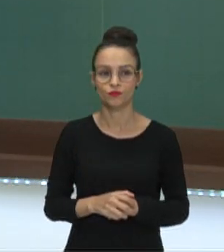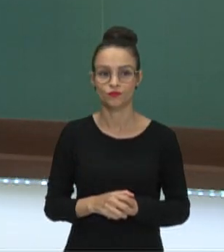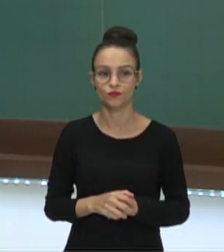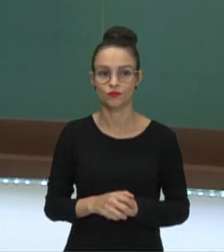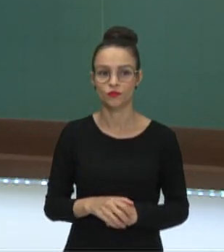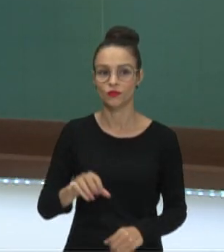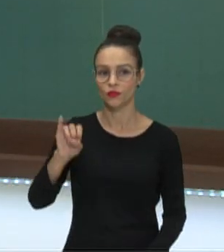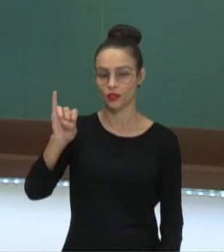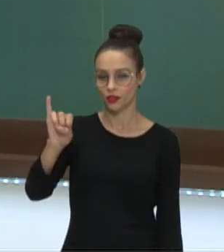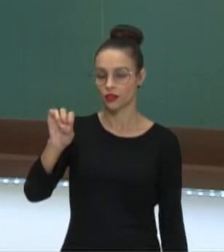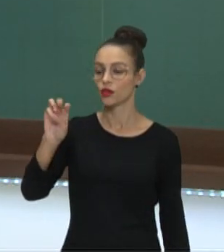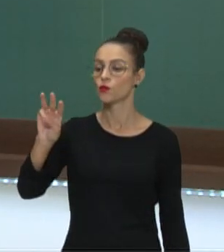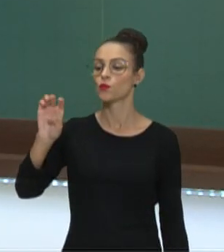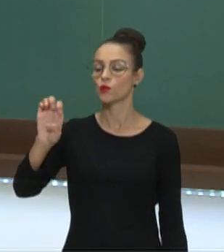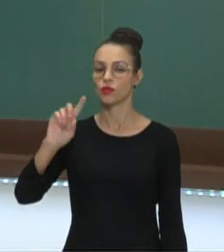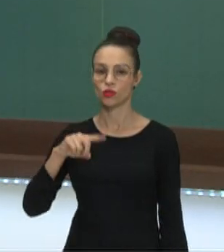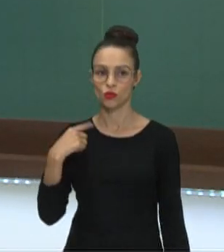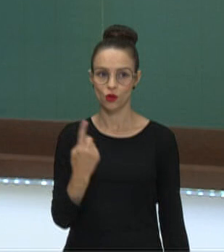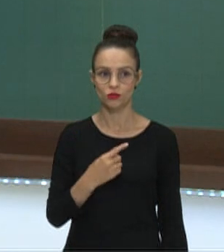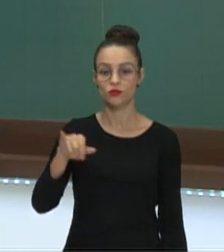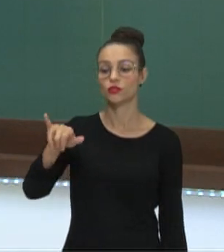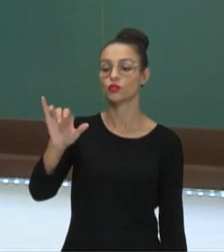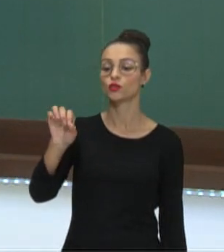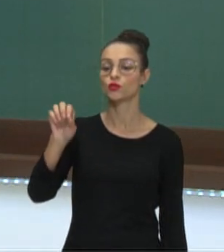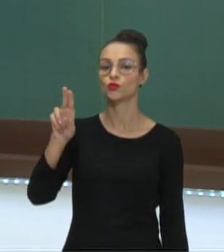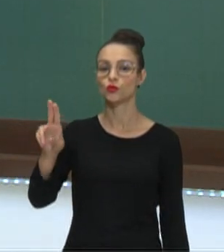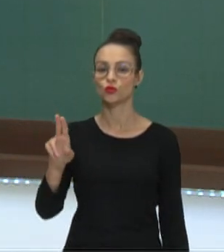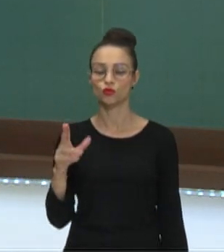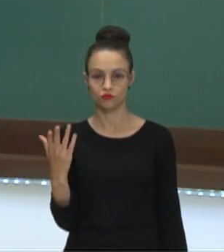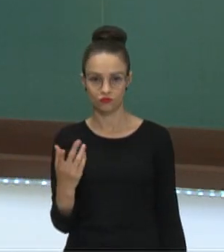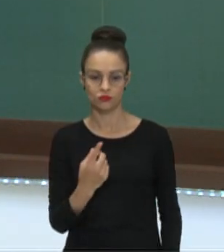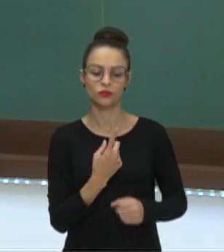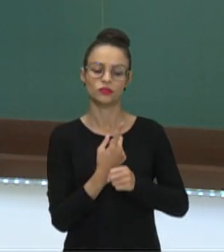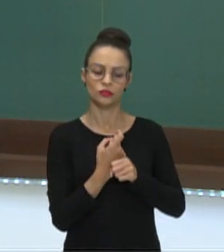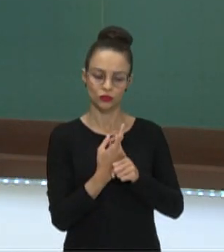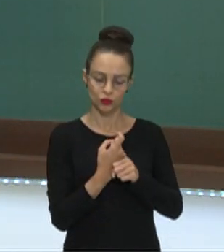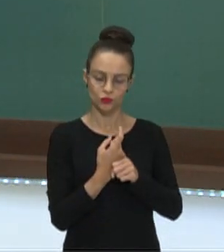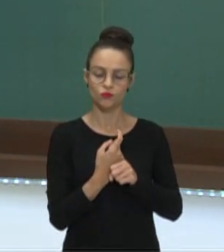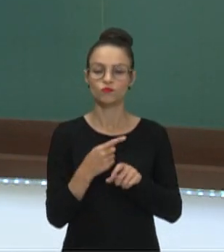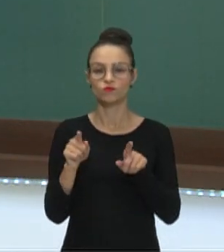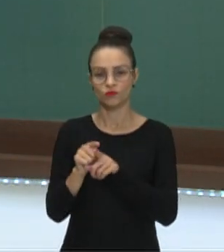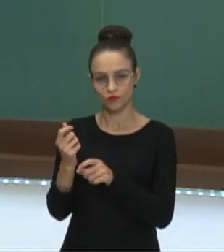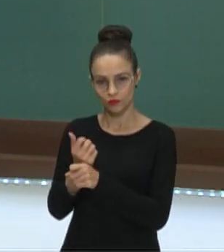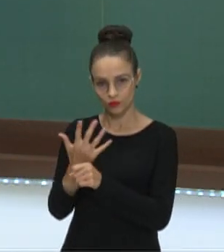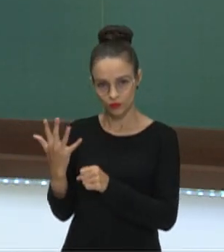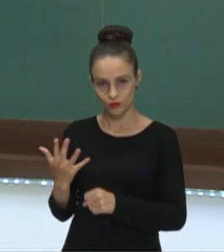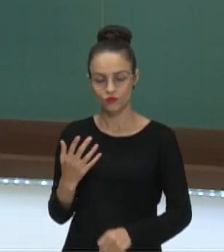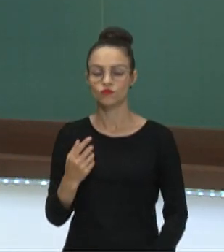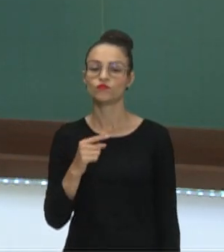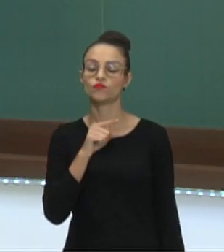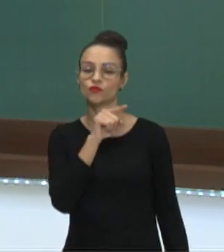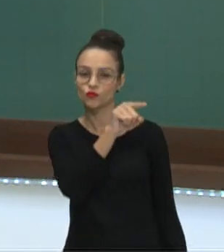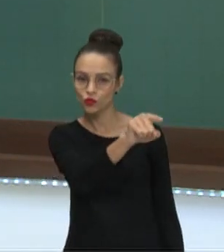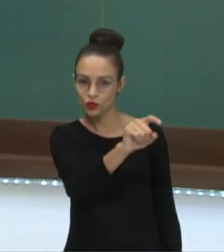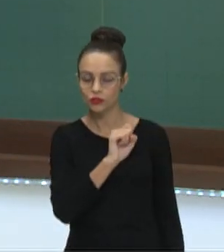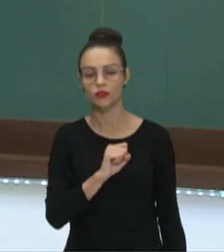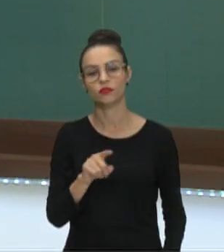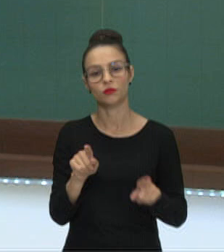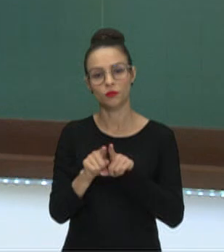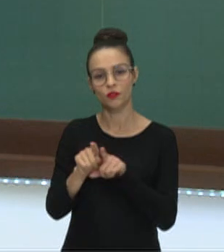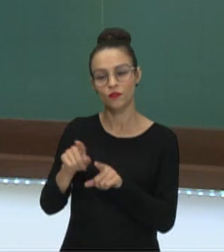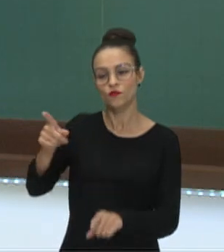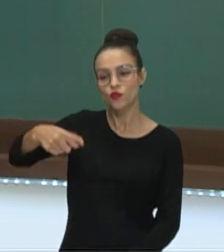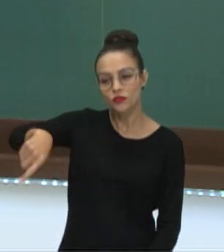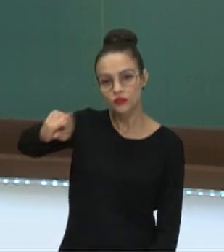de eu, nós. You eu vou usar tanto no singular quanto no plural. You é tanto você